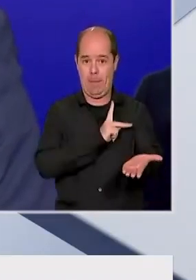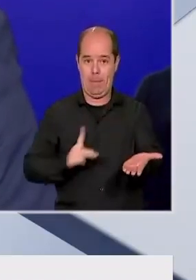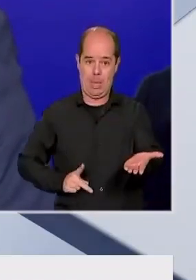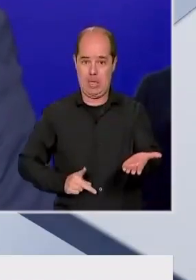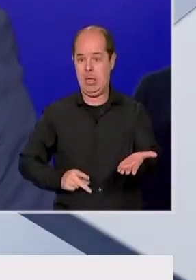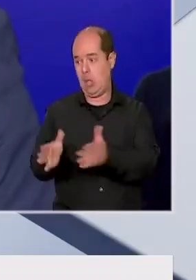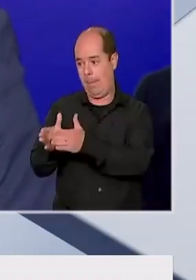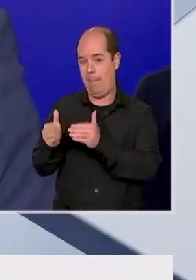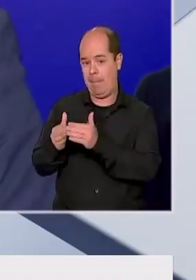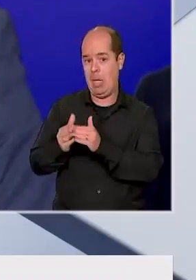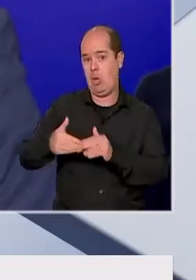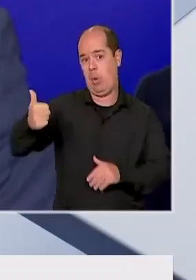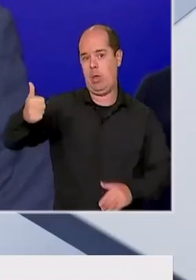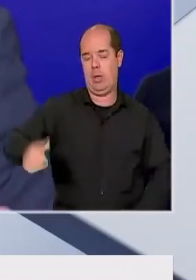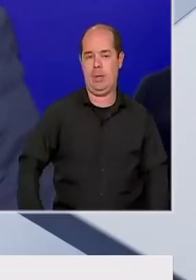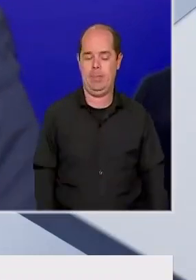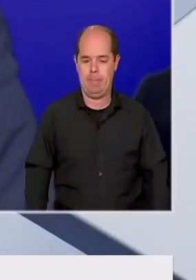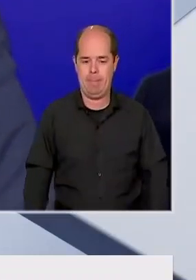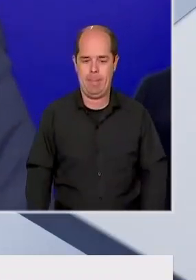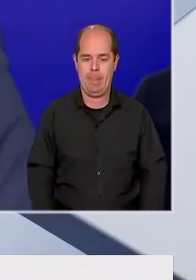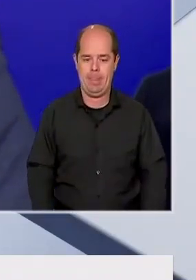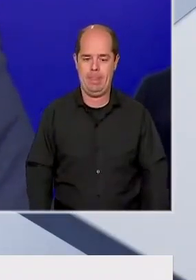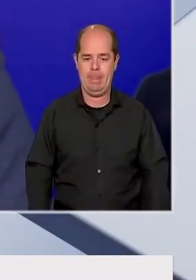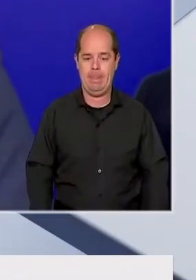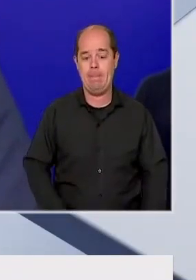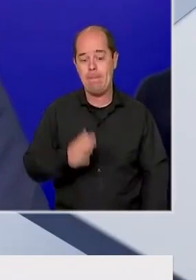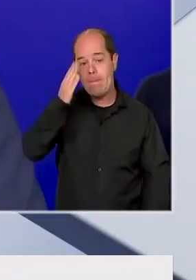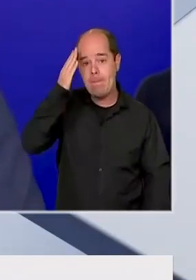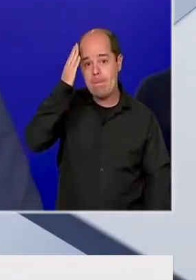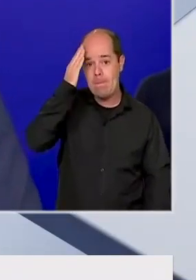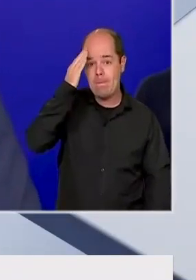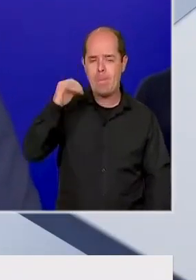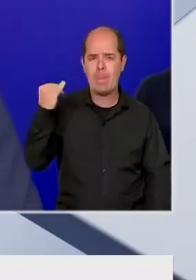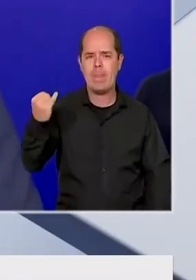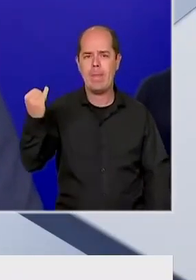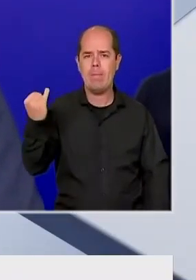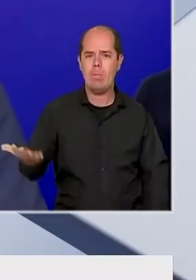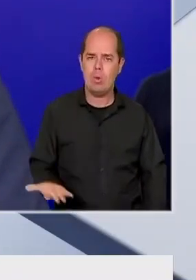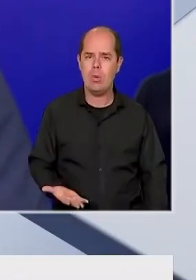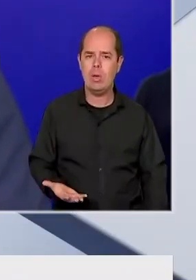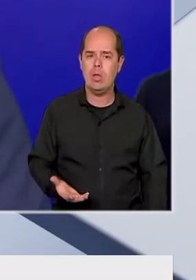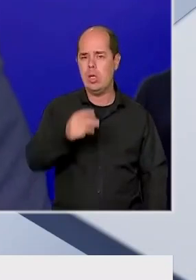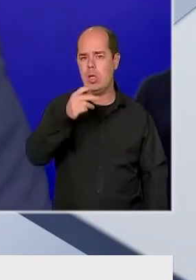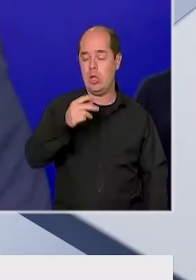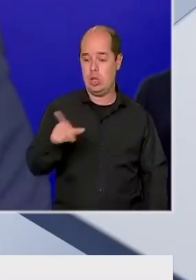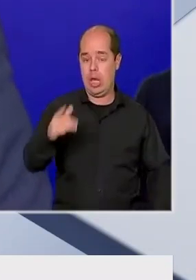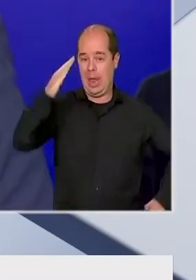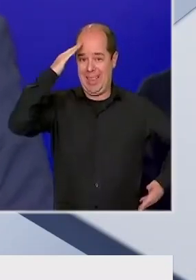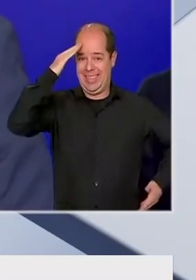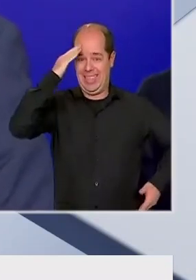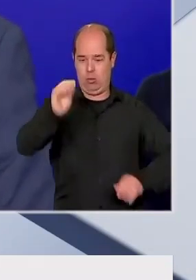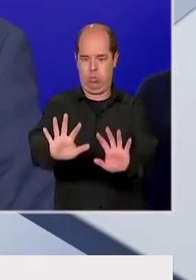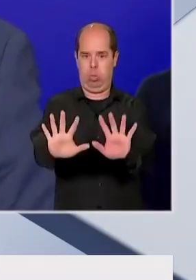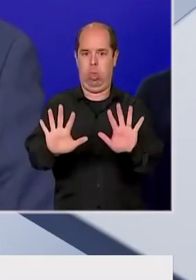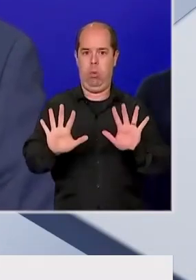satisfaz essa cobrança eu acho que é importante o início agora não é fundamental que se